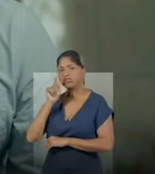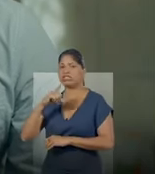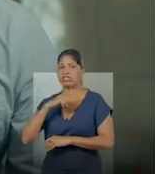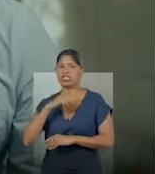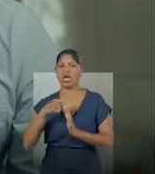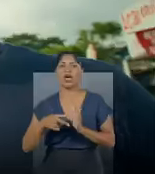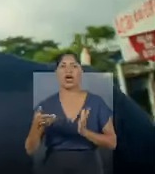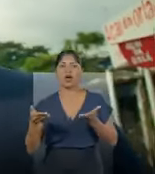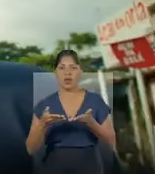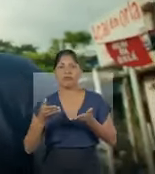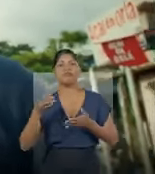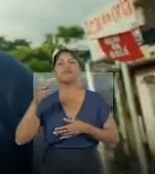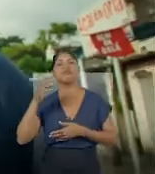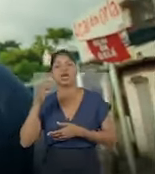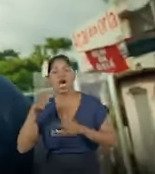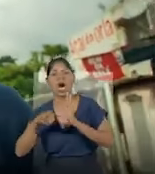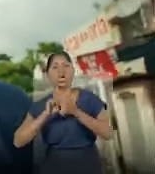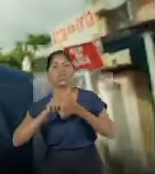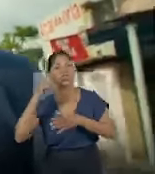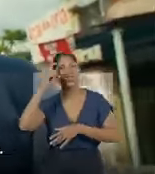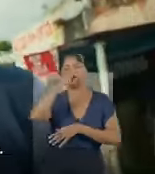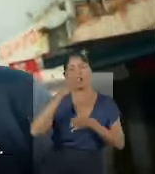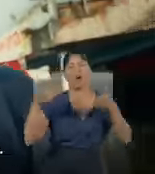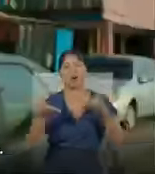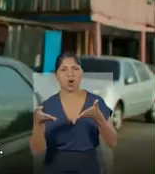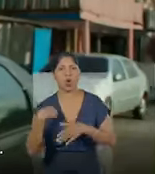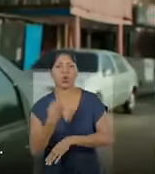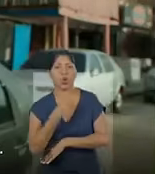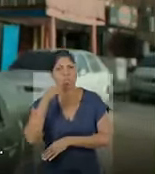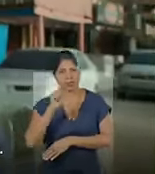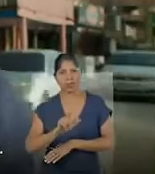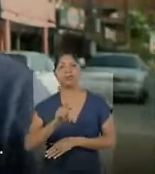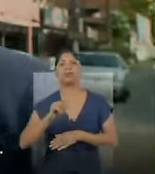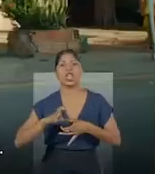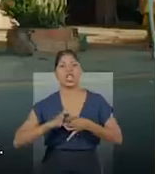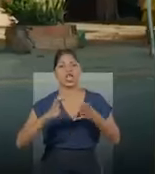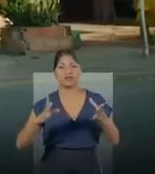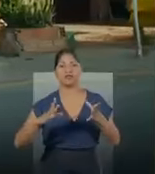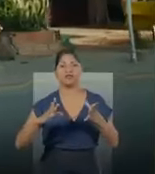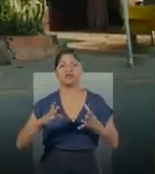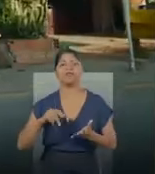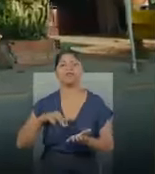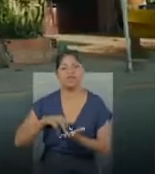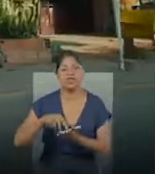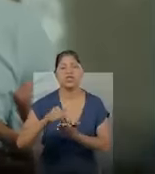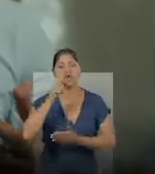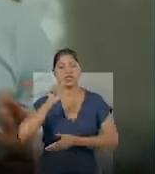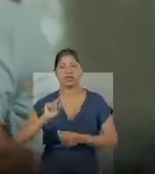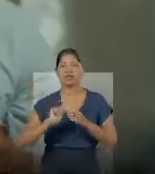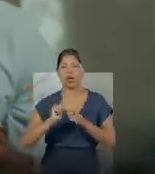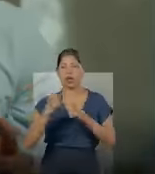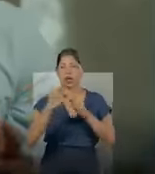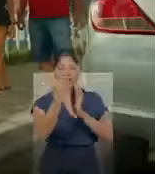difícil, mais difícil do que já estava. Mas graças a Deus agora nós estamos conseguindo andar com as próprias pernas. E o projeto, né, do Renda Pará,